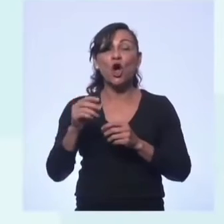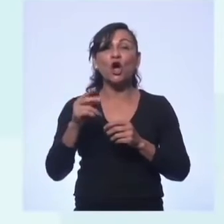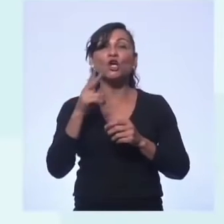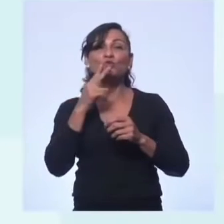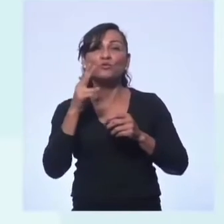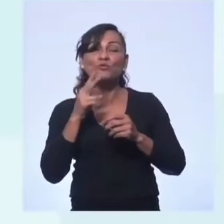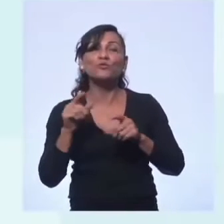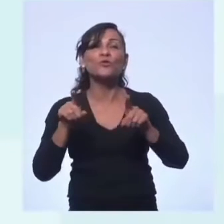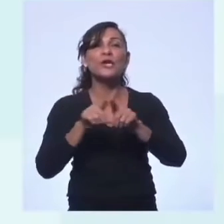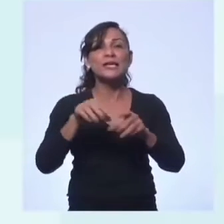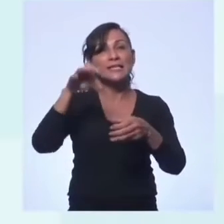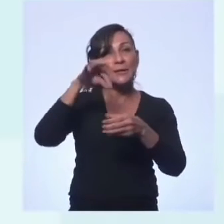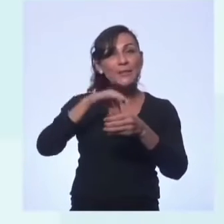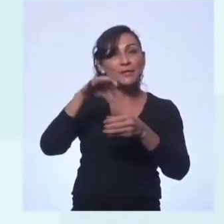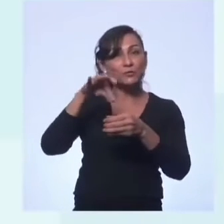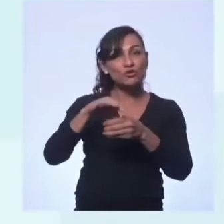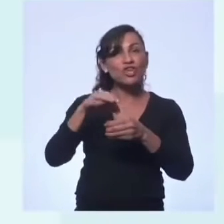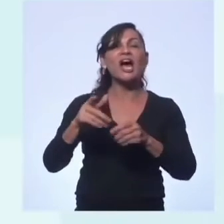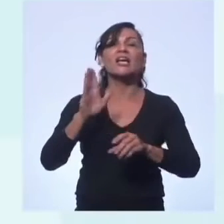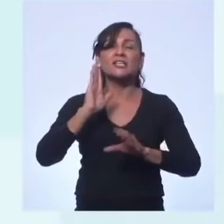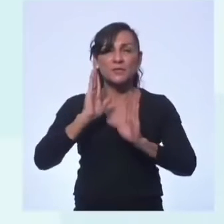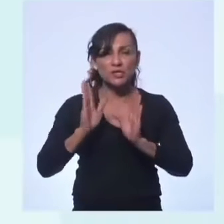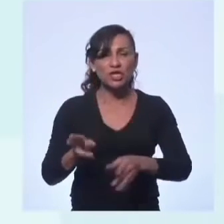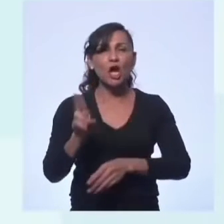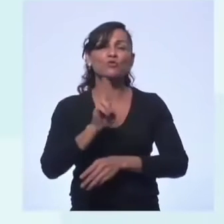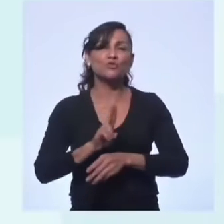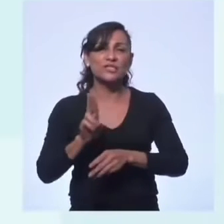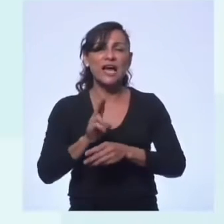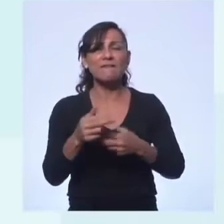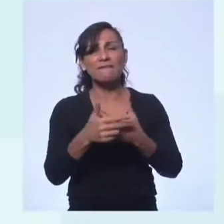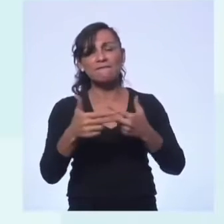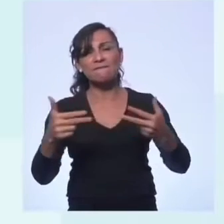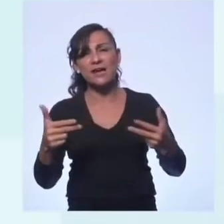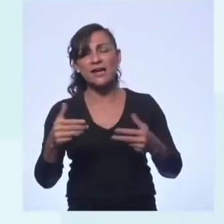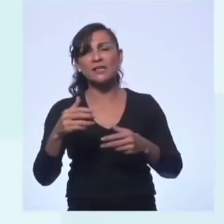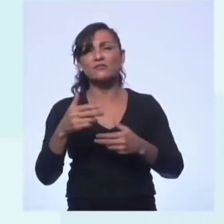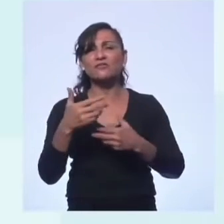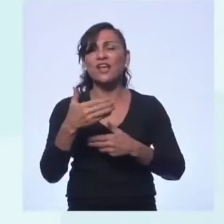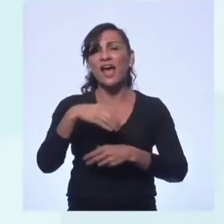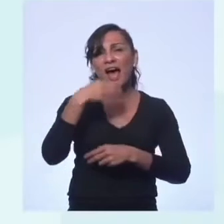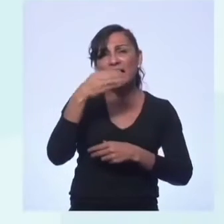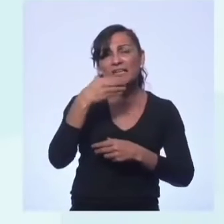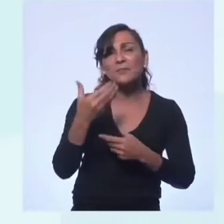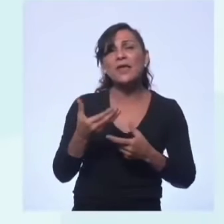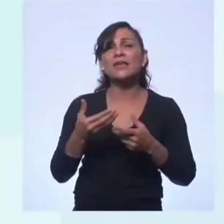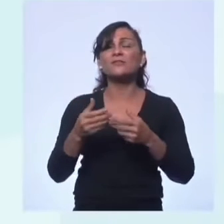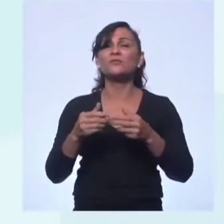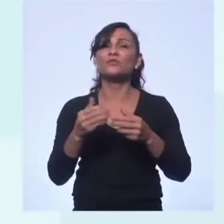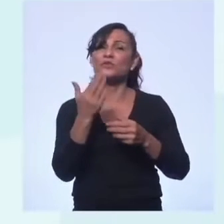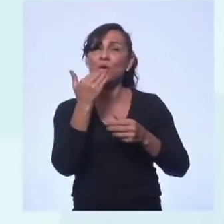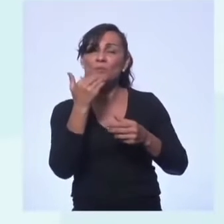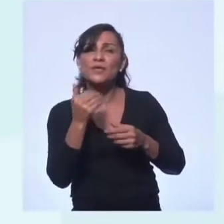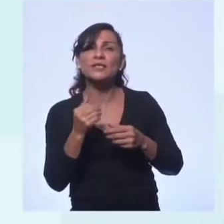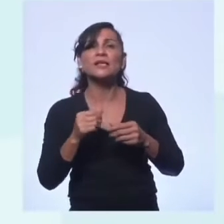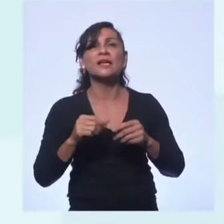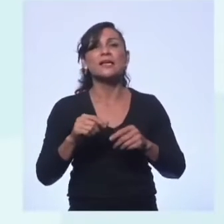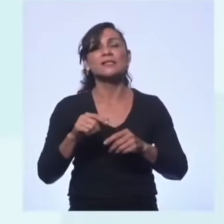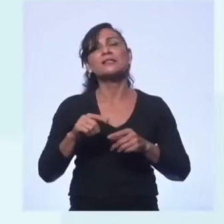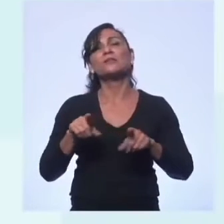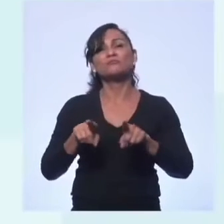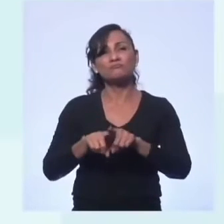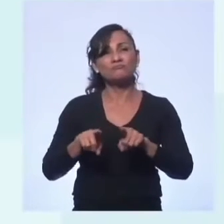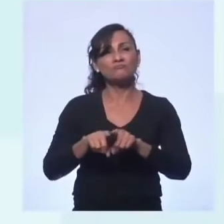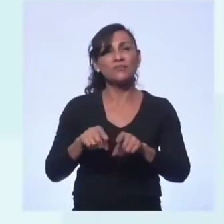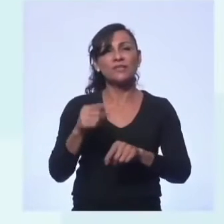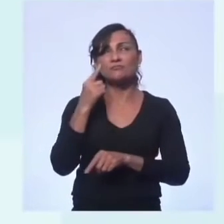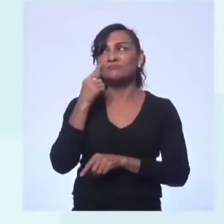do mate. Também já utilizavam outros vegetais, como o algodão, o cacau e o guaraná, né? Então nós